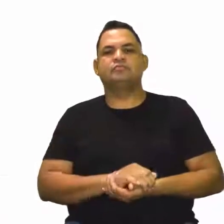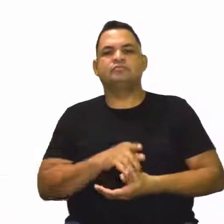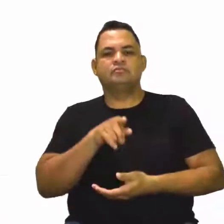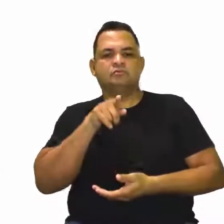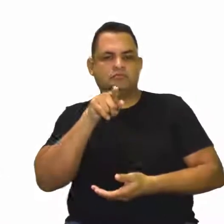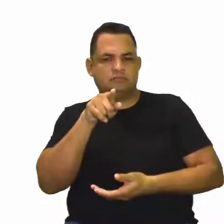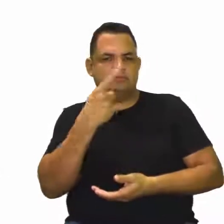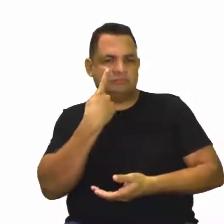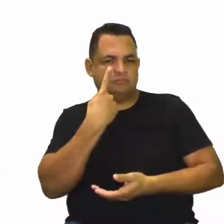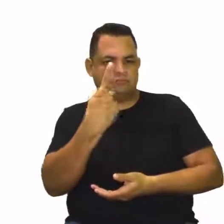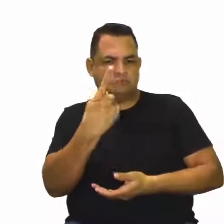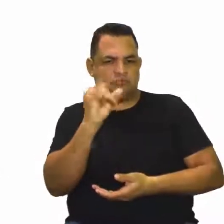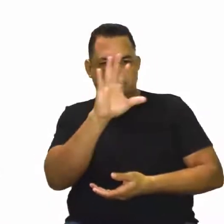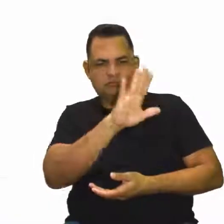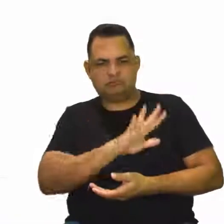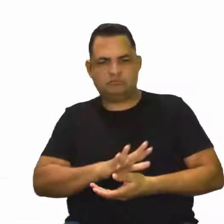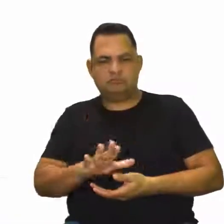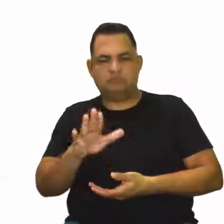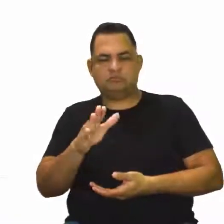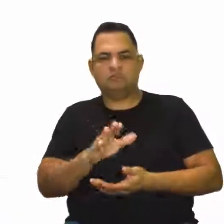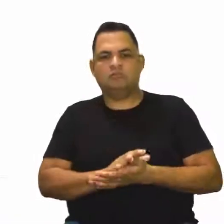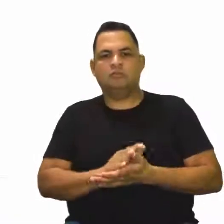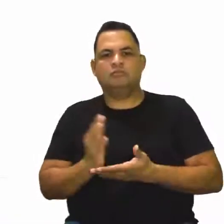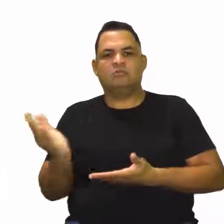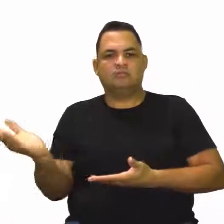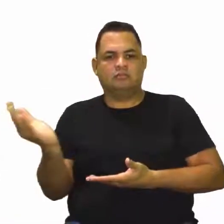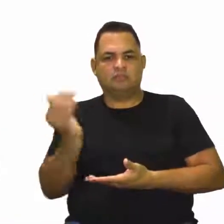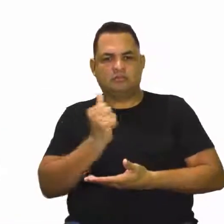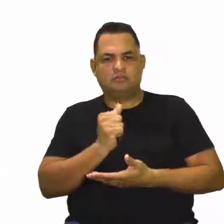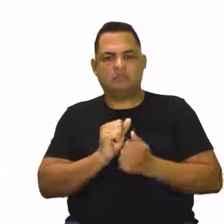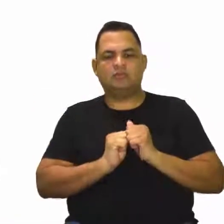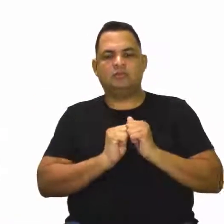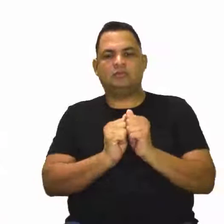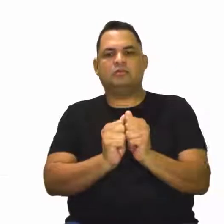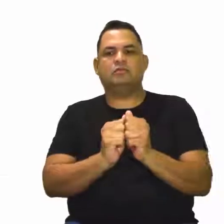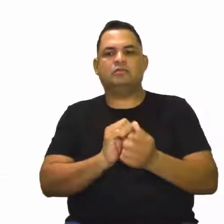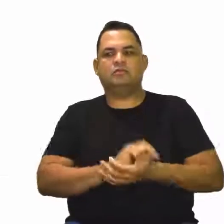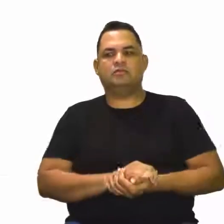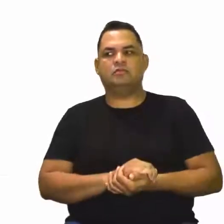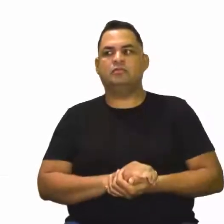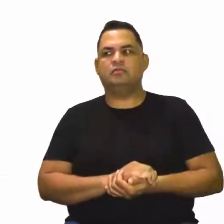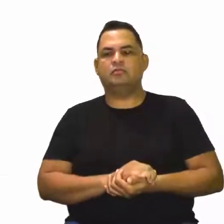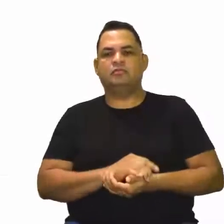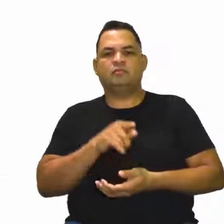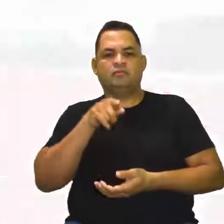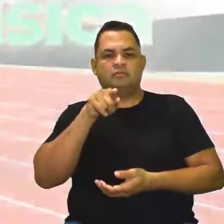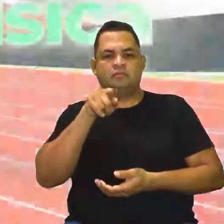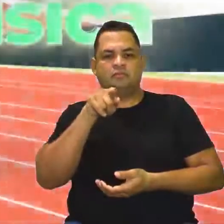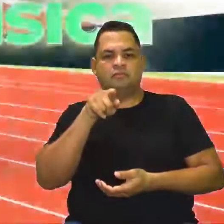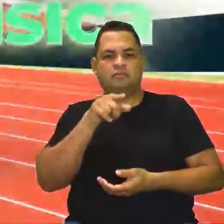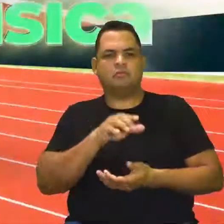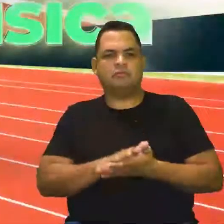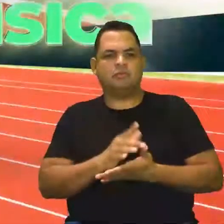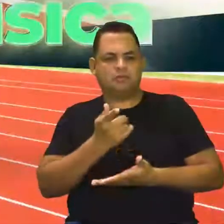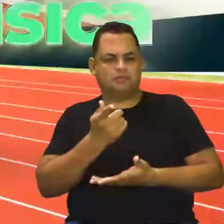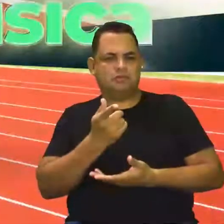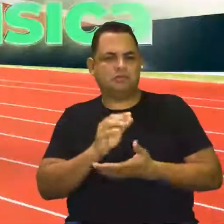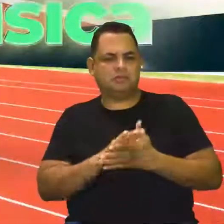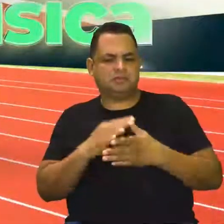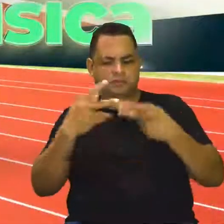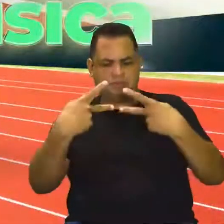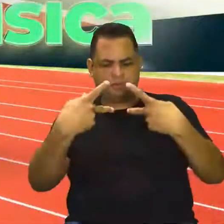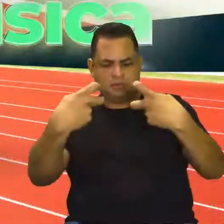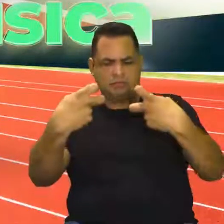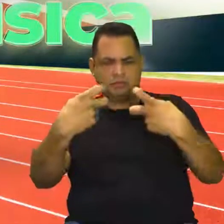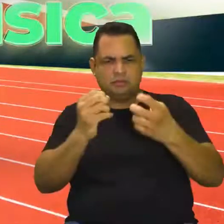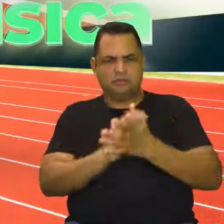observando essa imagem, prof, pode vir aqui com a gente, acompanha aqui com a gente. Você se vê realizando atividades no seu